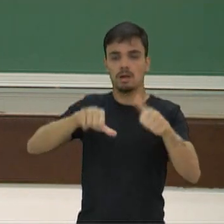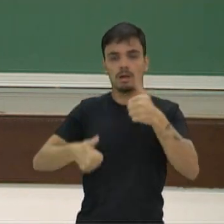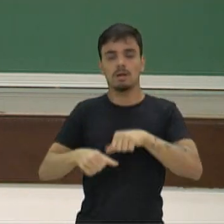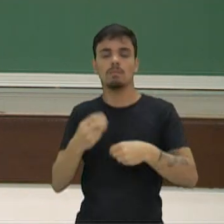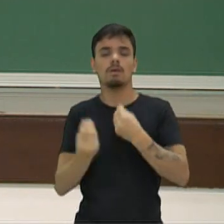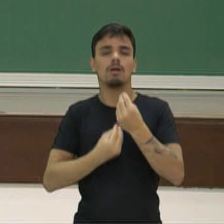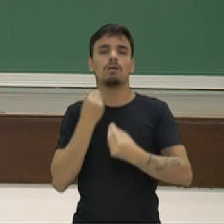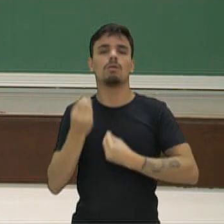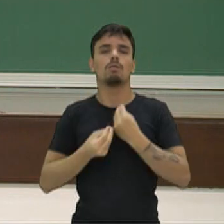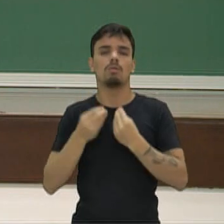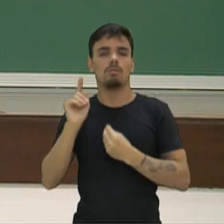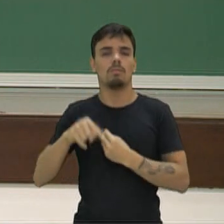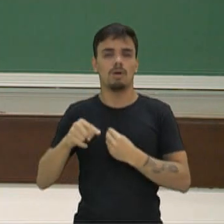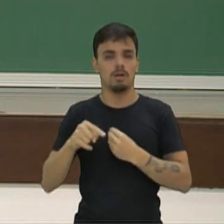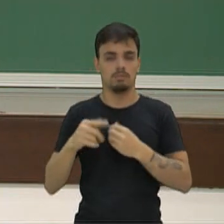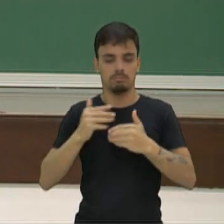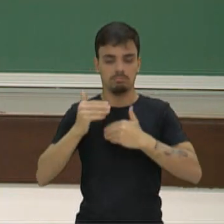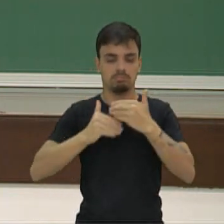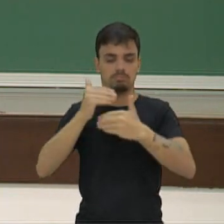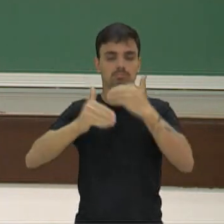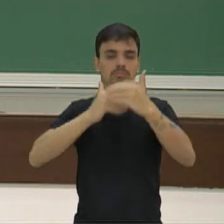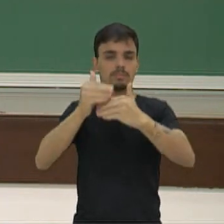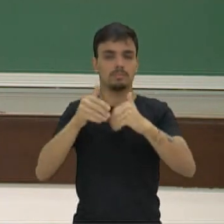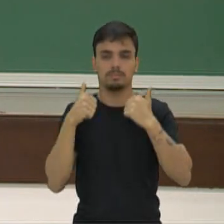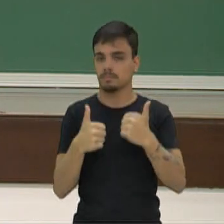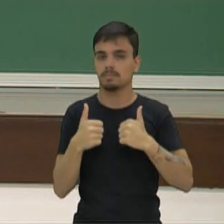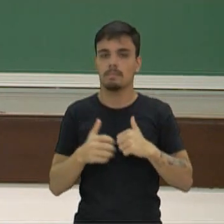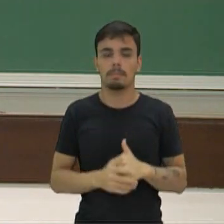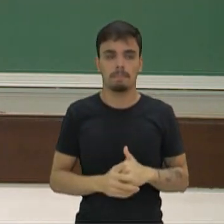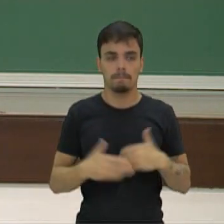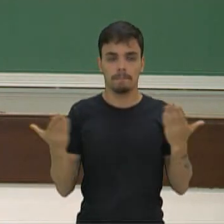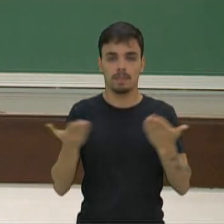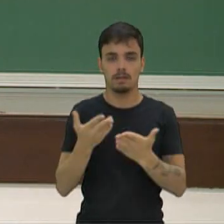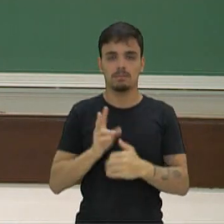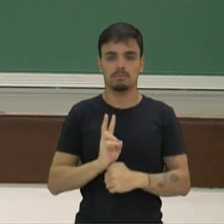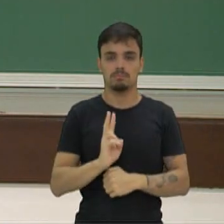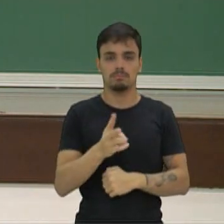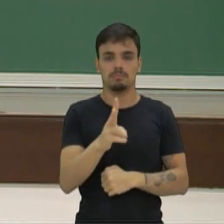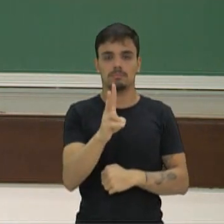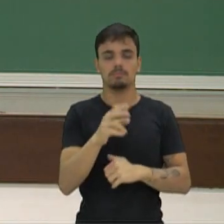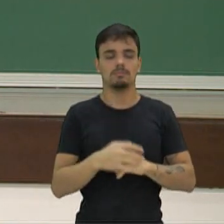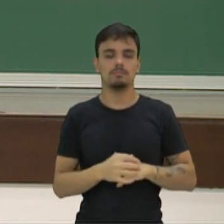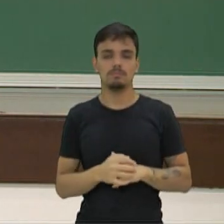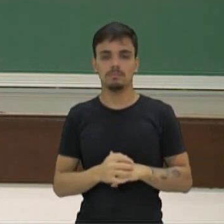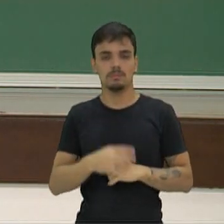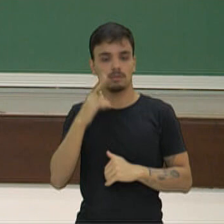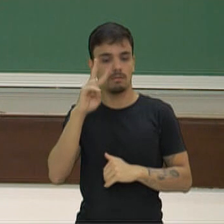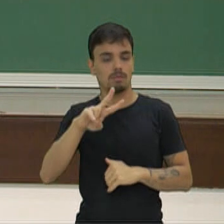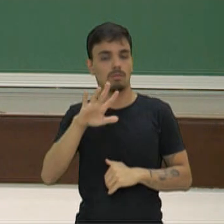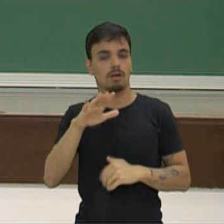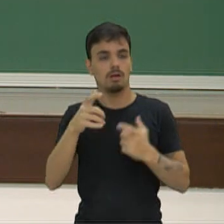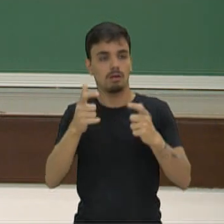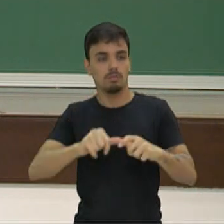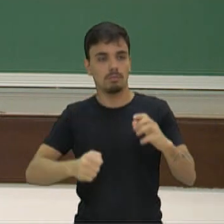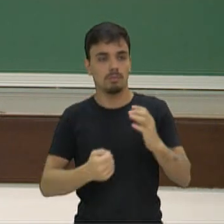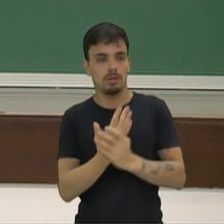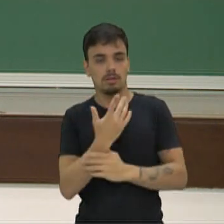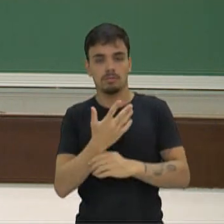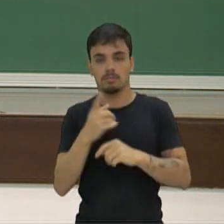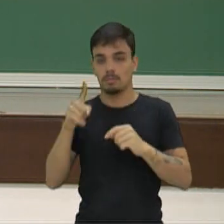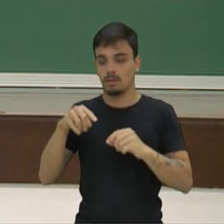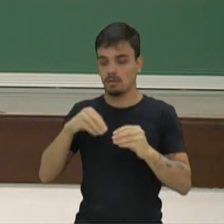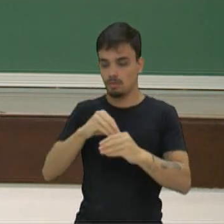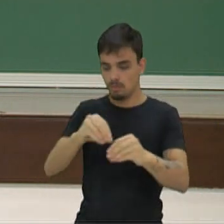o que tem nesse processo. Combinado? Então sigamos. Já vimos então de onde veio o solo. O